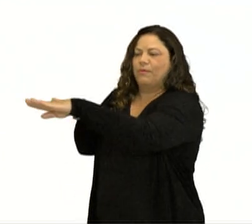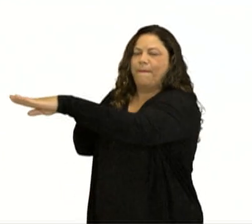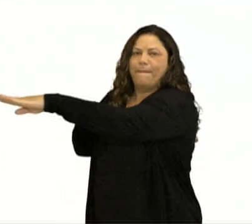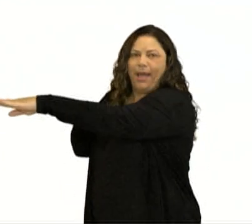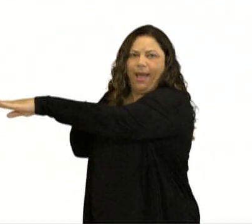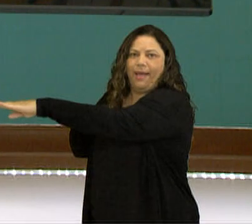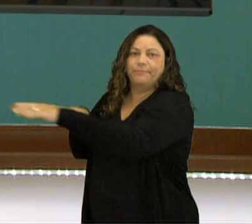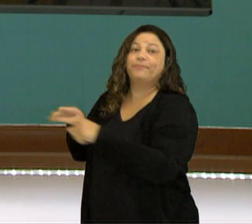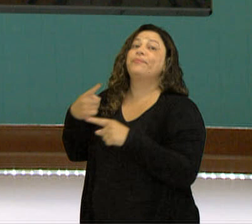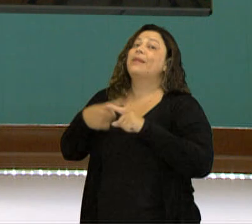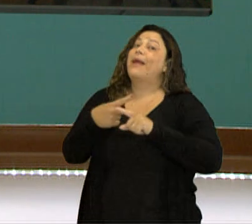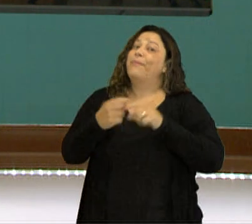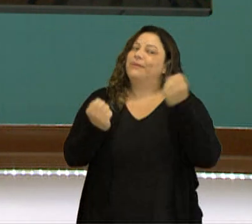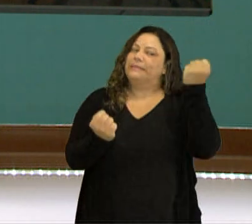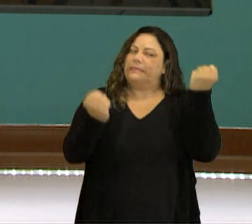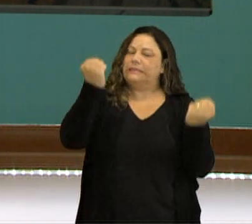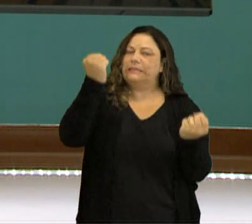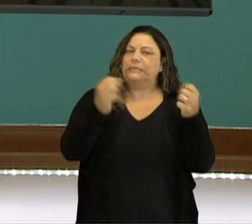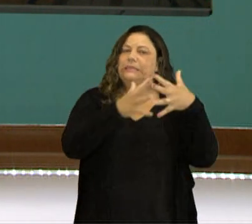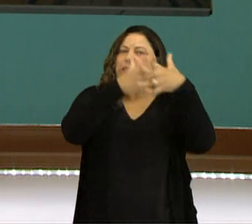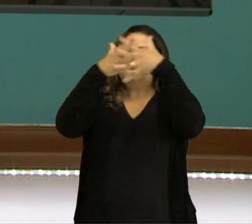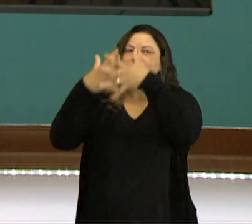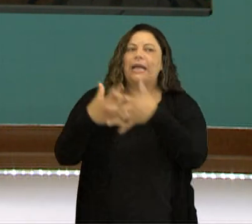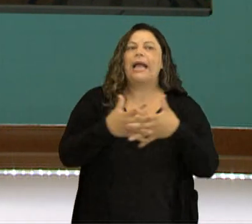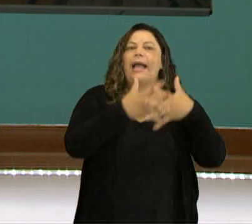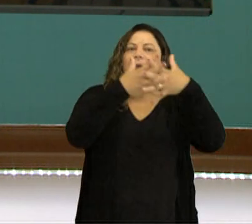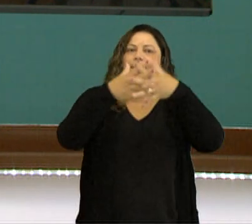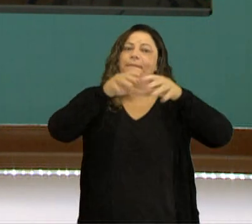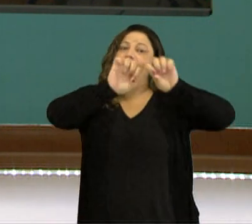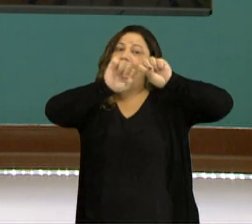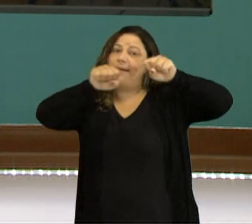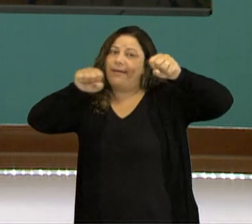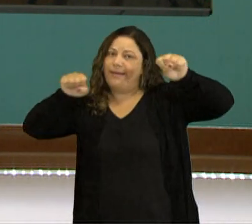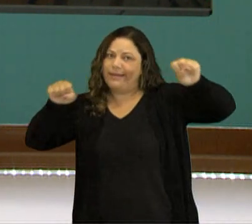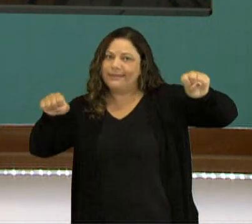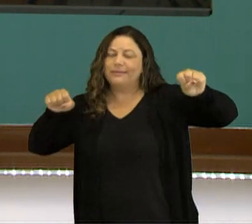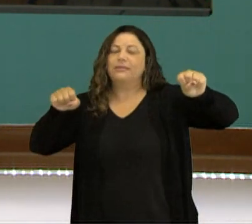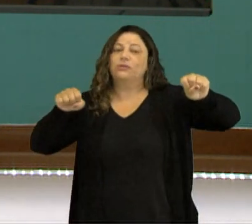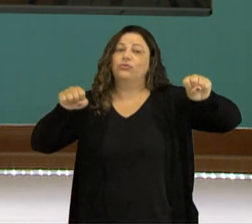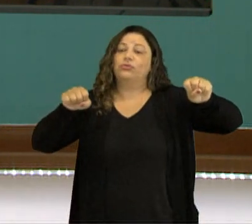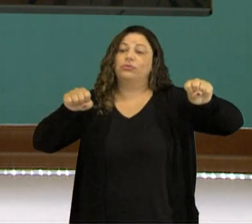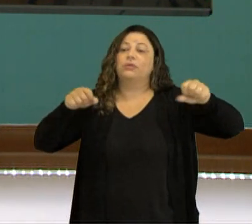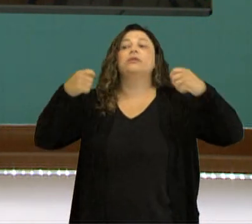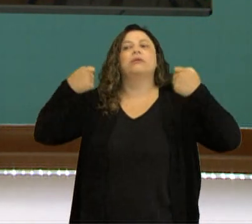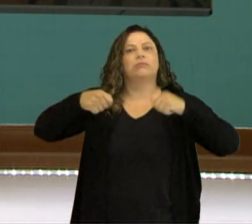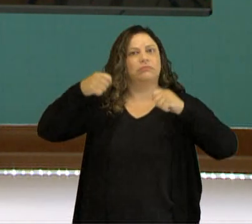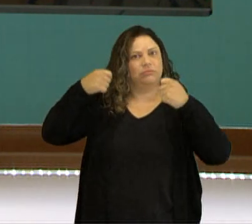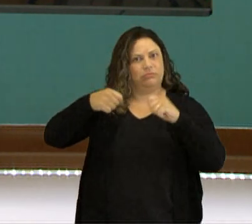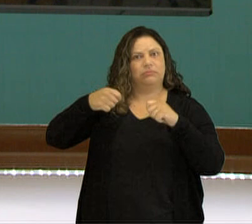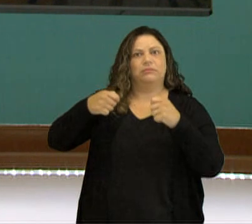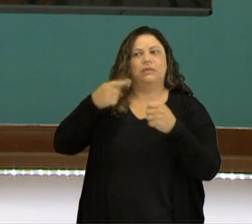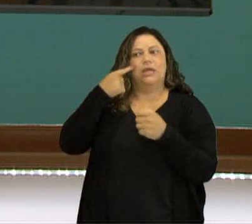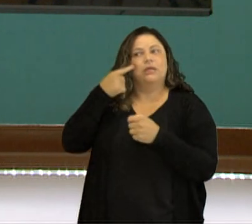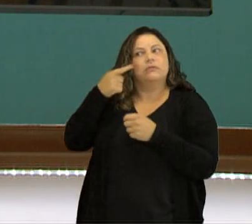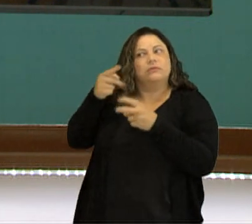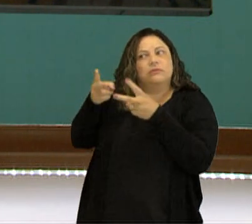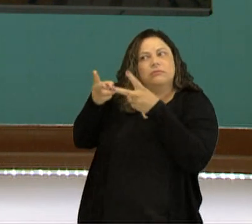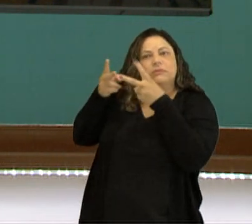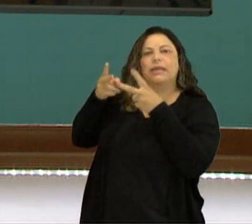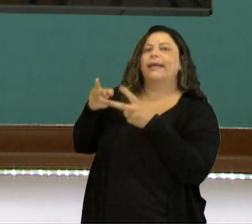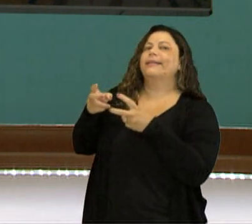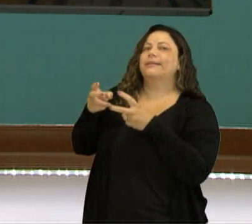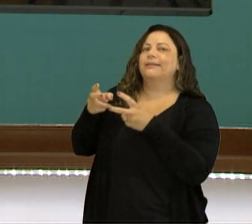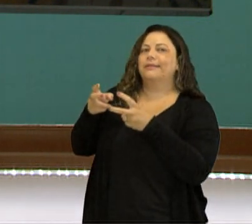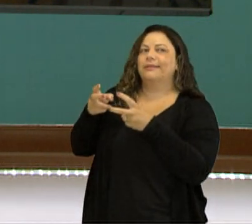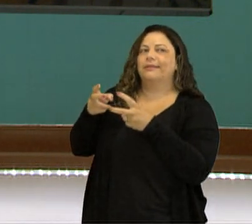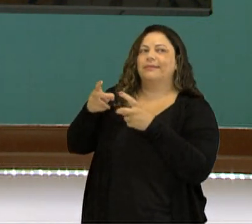ponto, que ele é um corpo extenso, certo? Sou obrigado a levar em consideração a isso. Enquanto